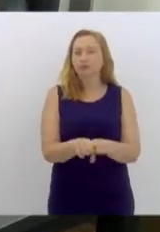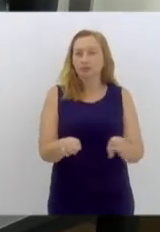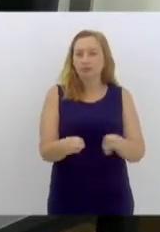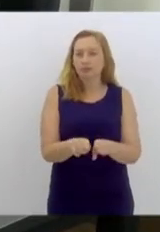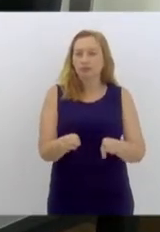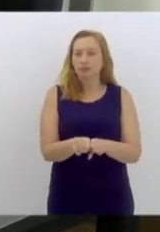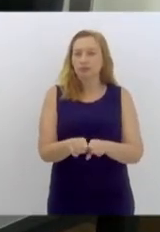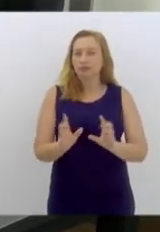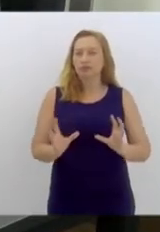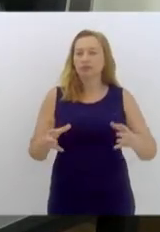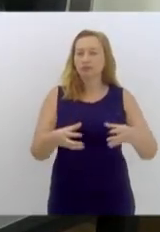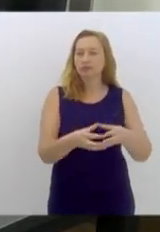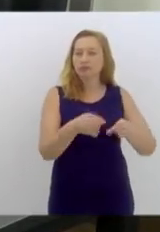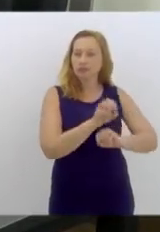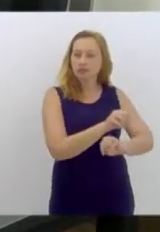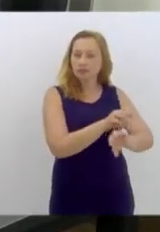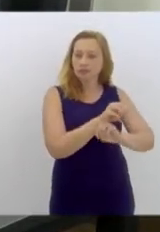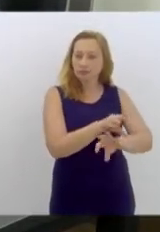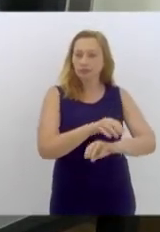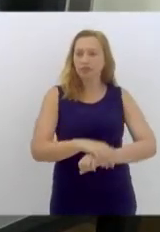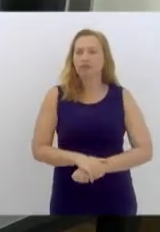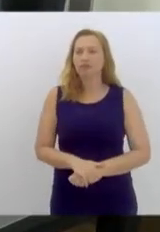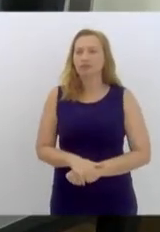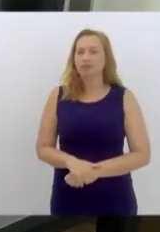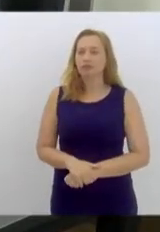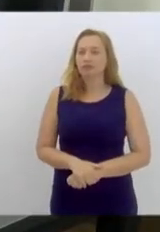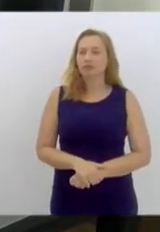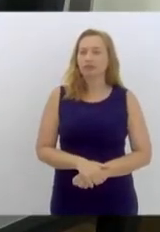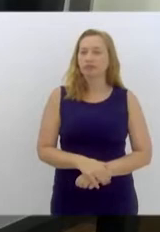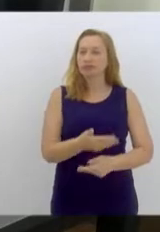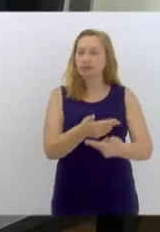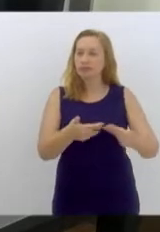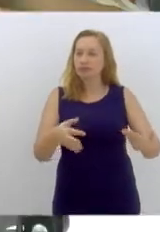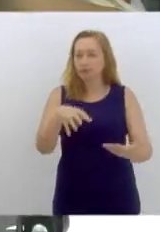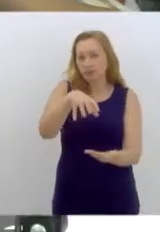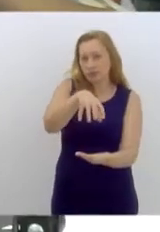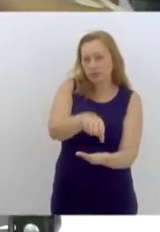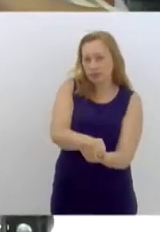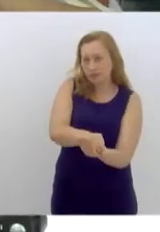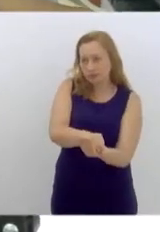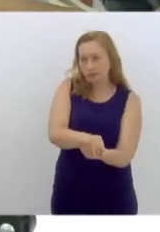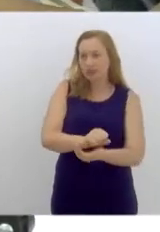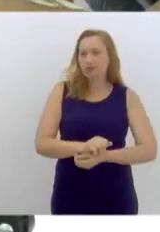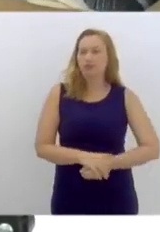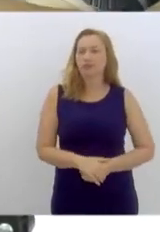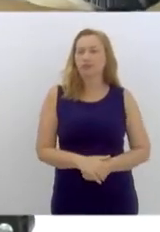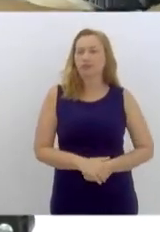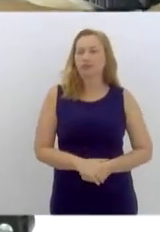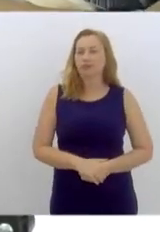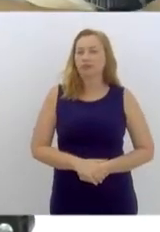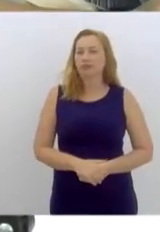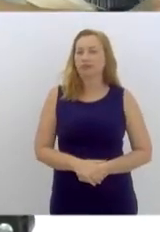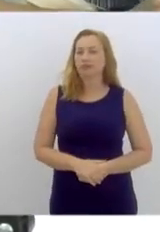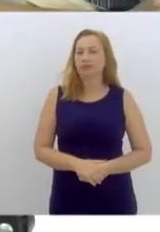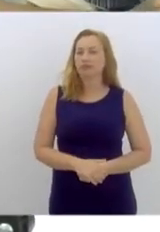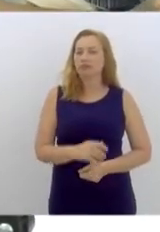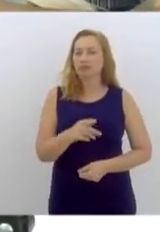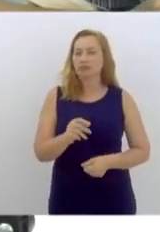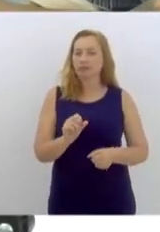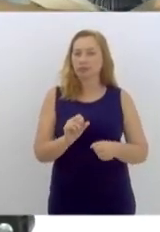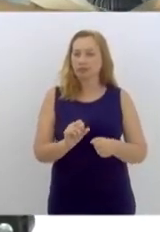de Educação. São muitos registros a fazer.